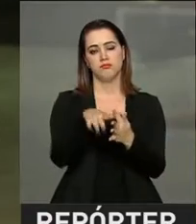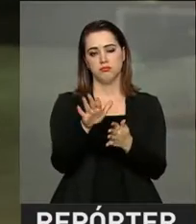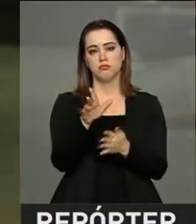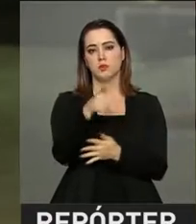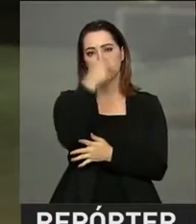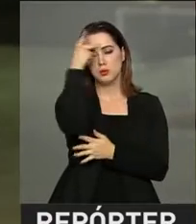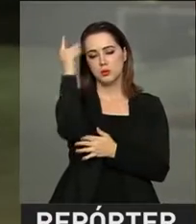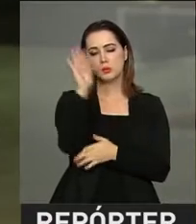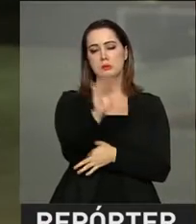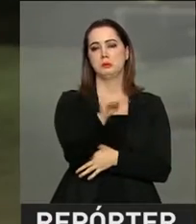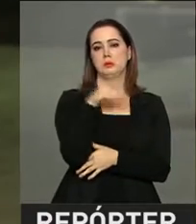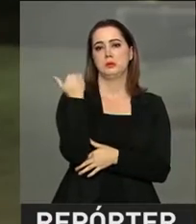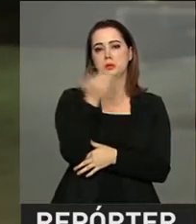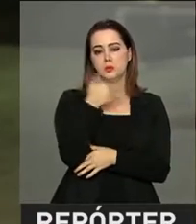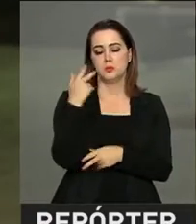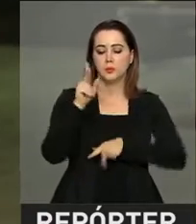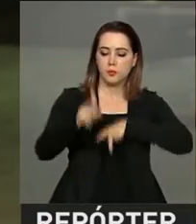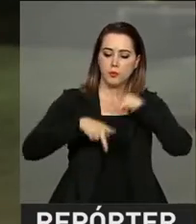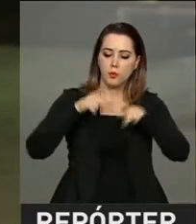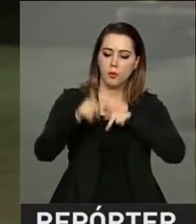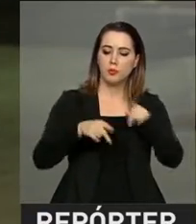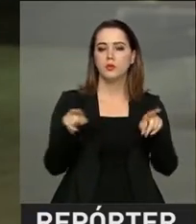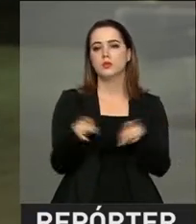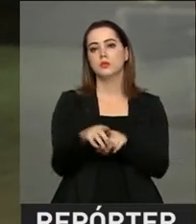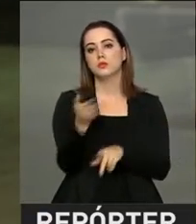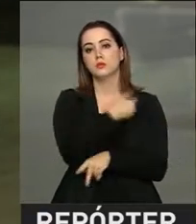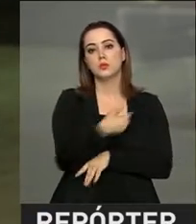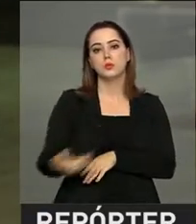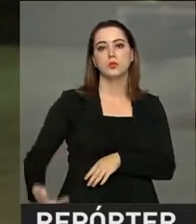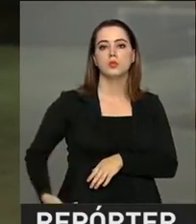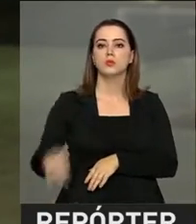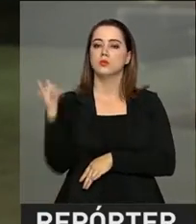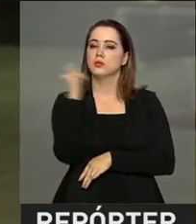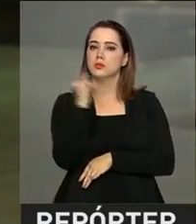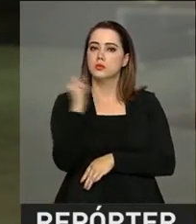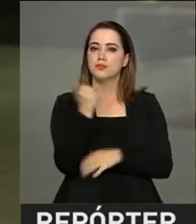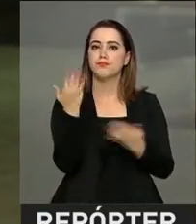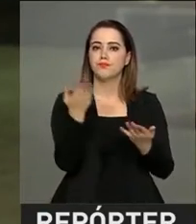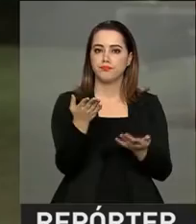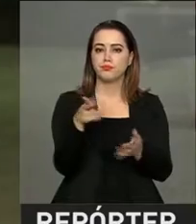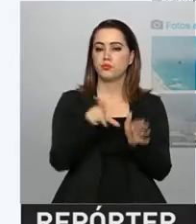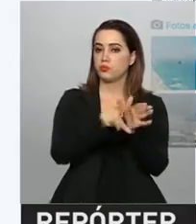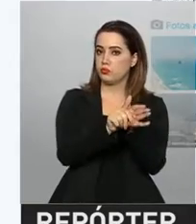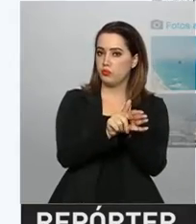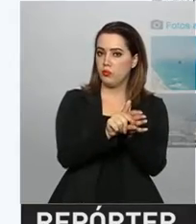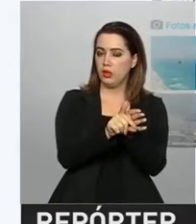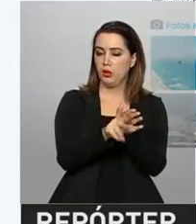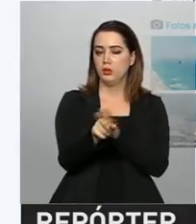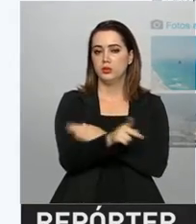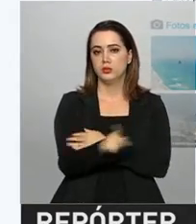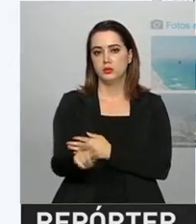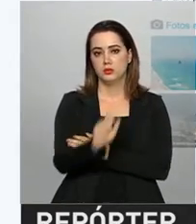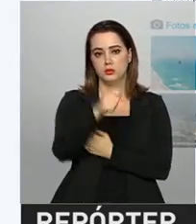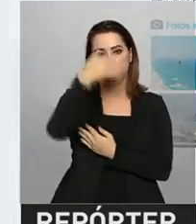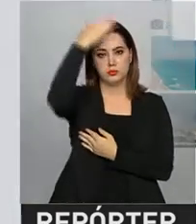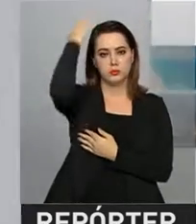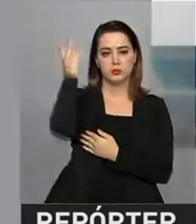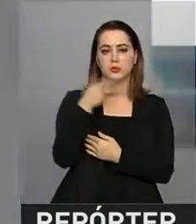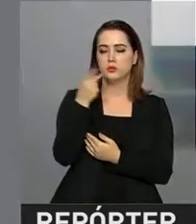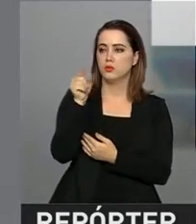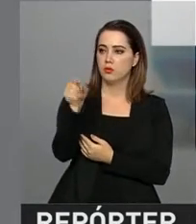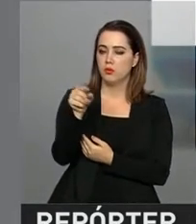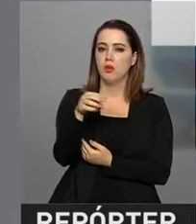ao povo e ao governo italiano pelo twitter o presidente em exercício michel temer se dirigiu ao